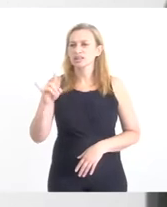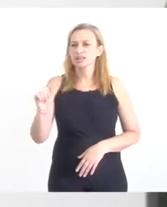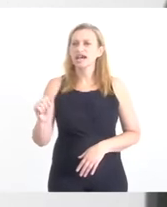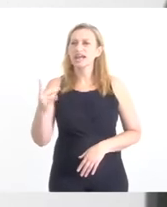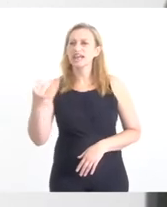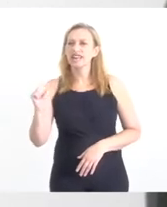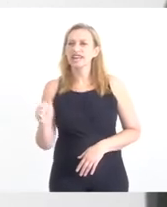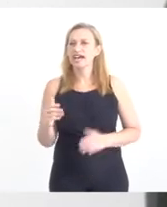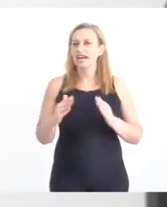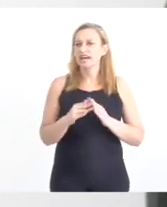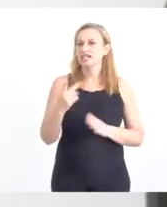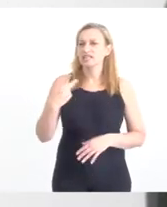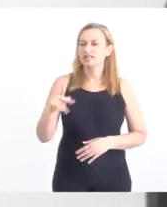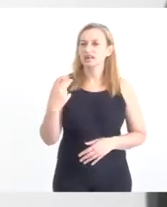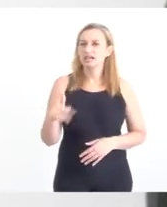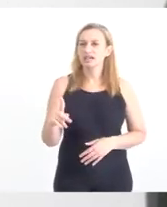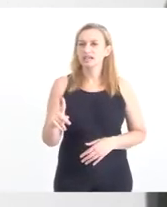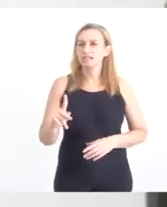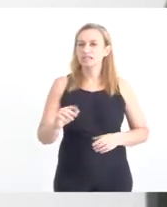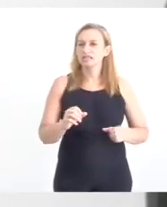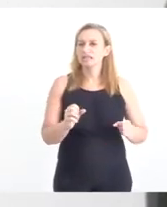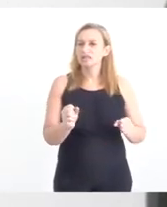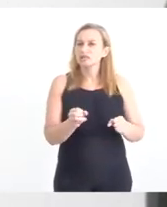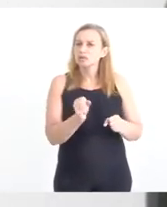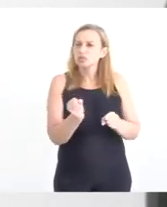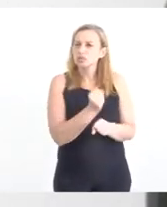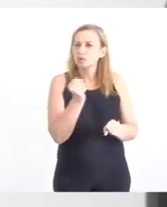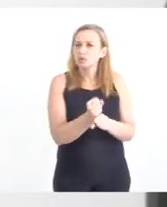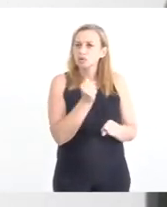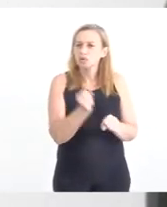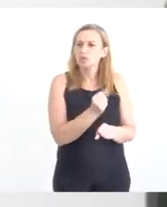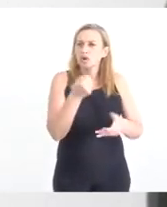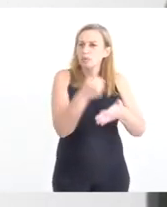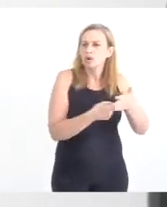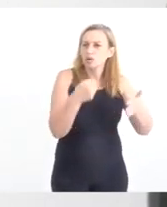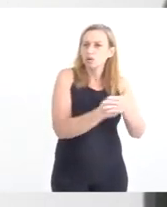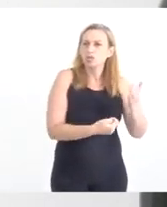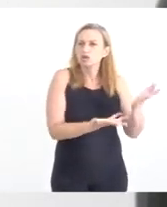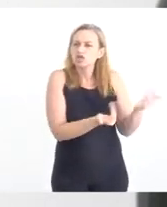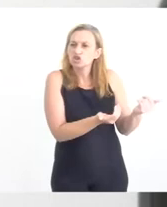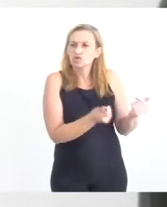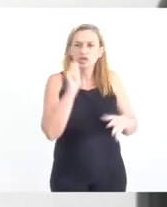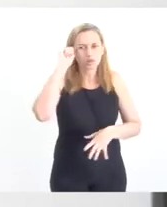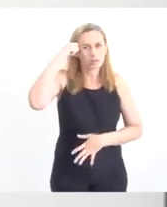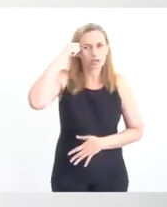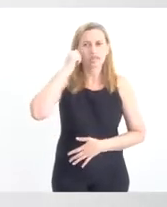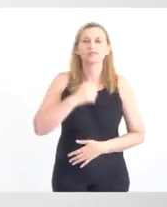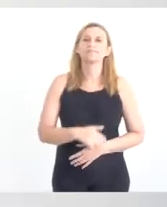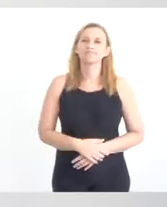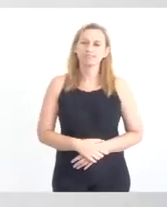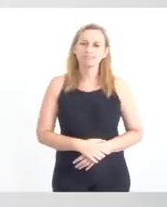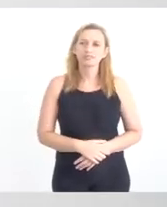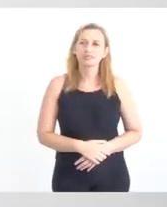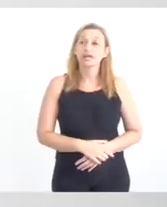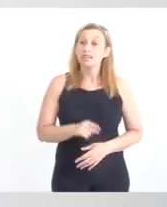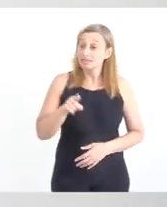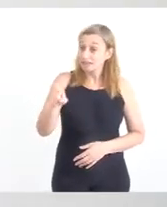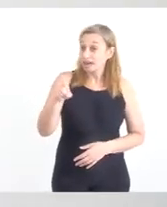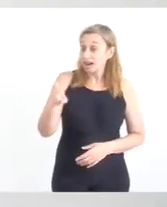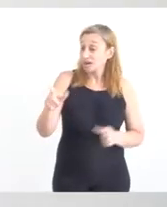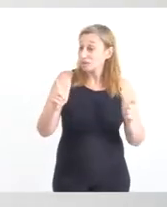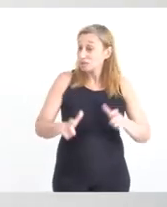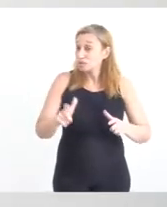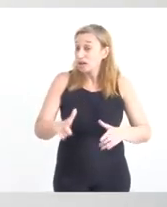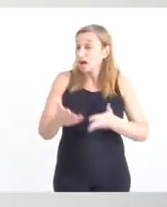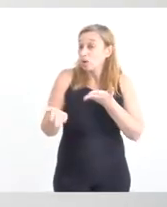hoje a casa dela está sendo reformada por uma luta desse a juventude preta e falar no